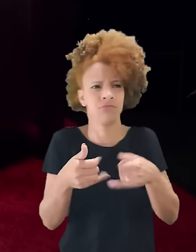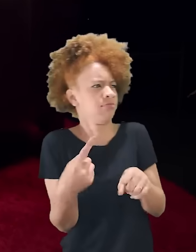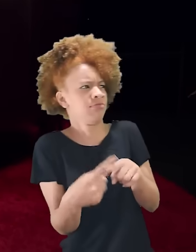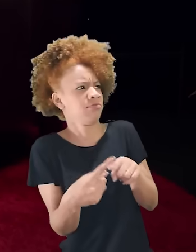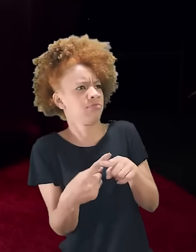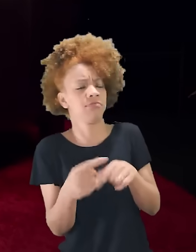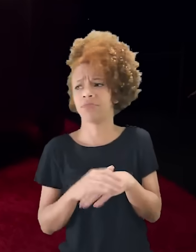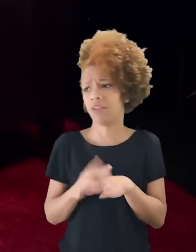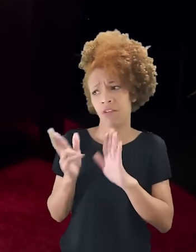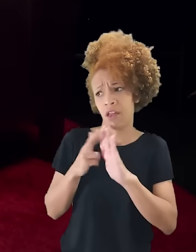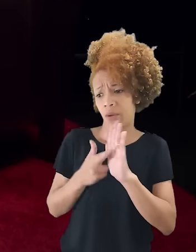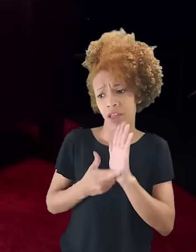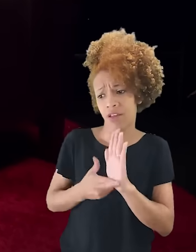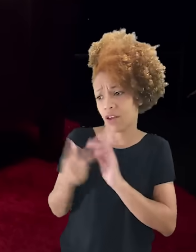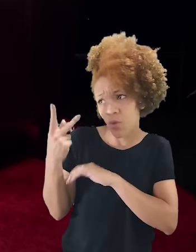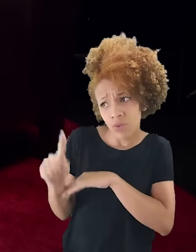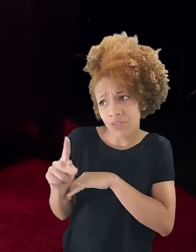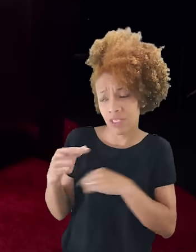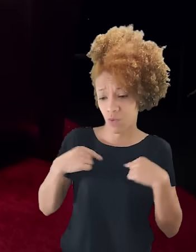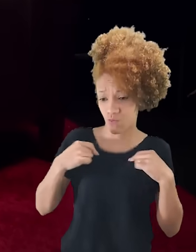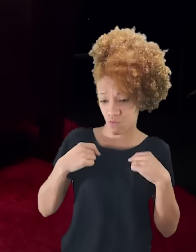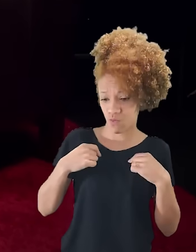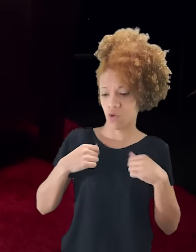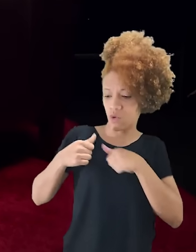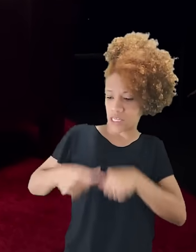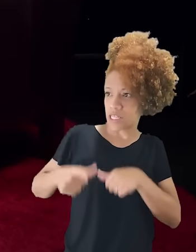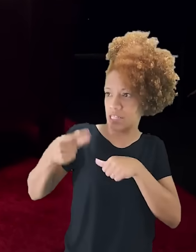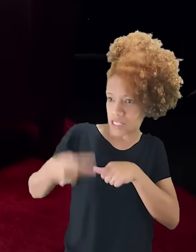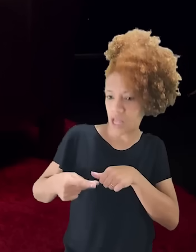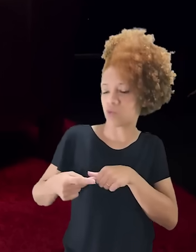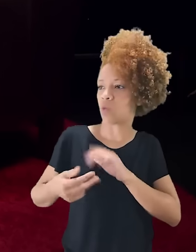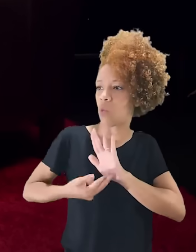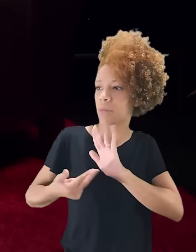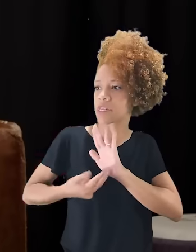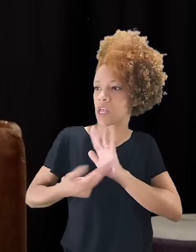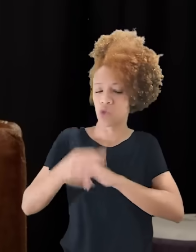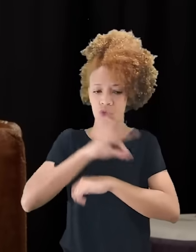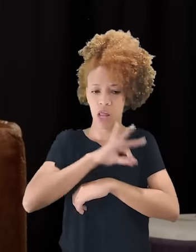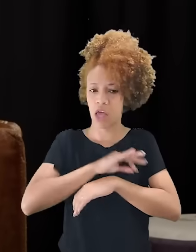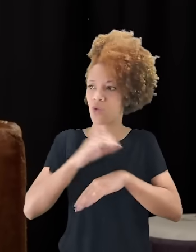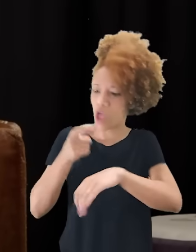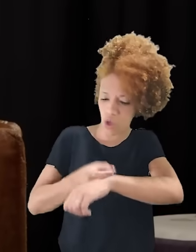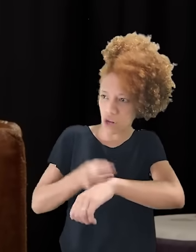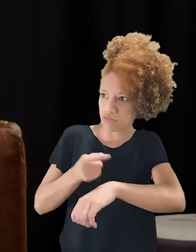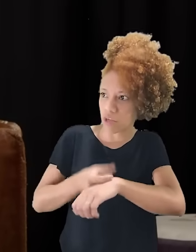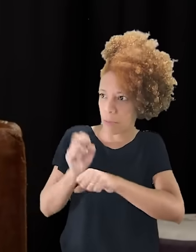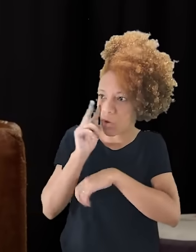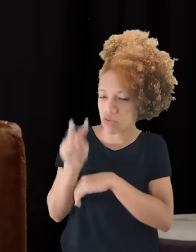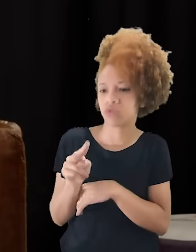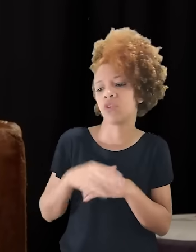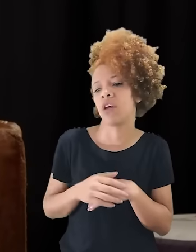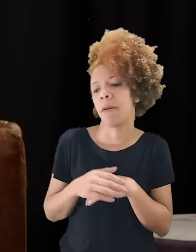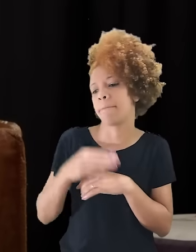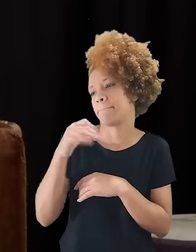sei é como se fosse uma regra o seu status social diz pelo seu relógio você pode ver o Mark zugerberg ele anda